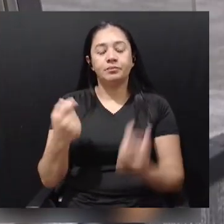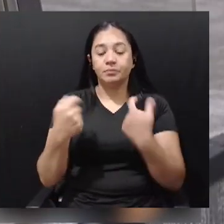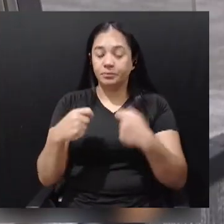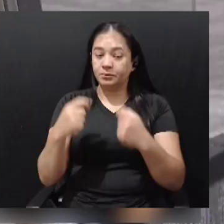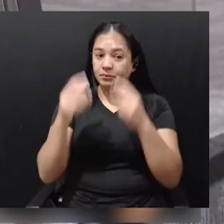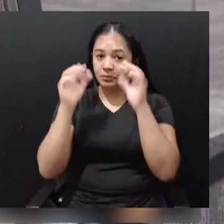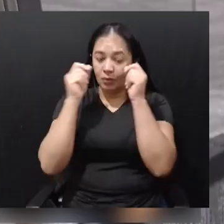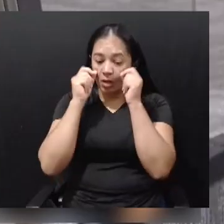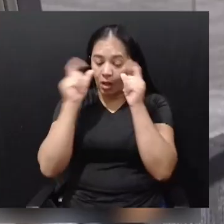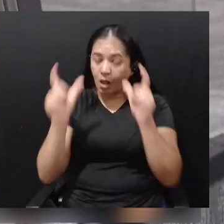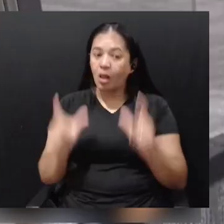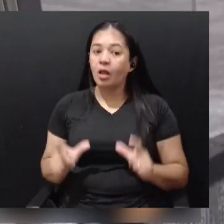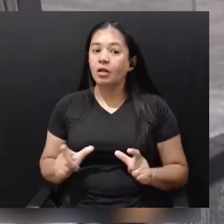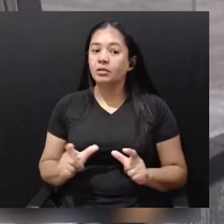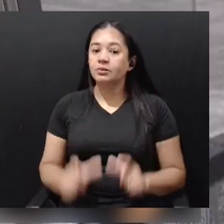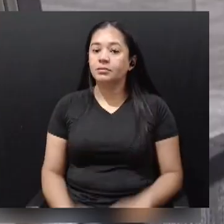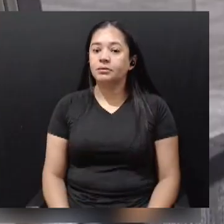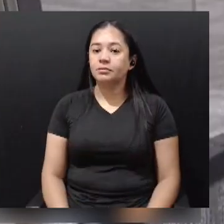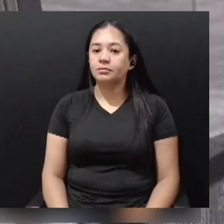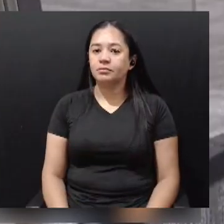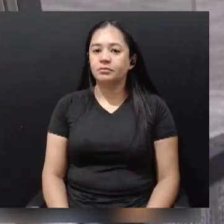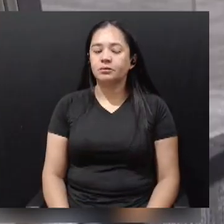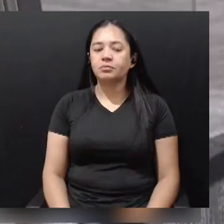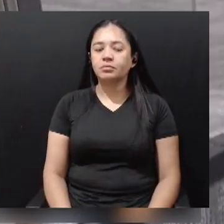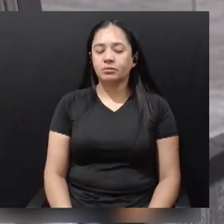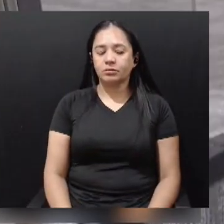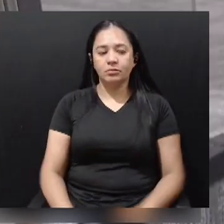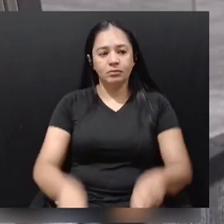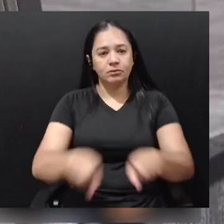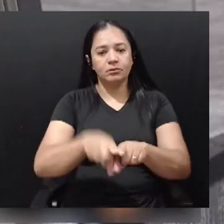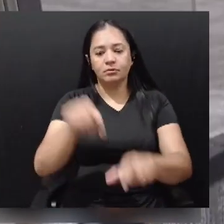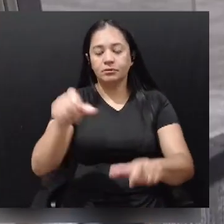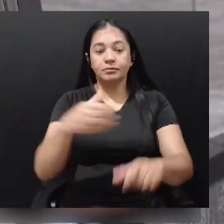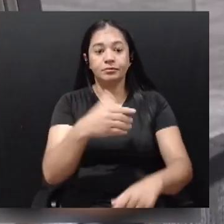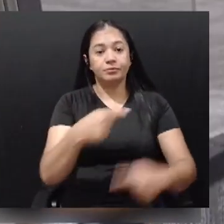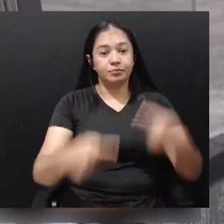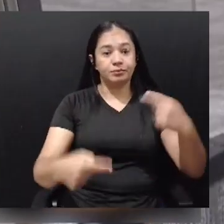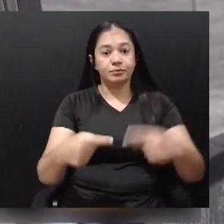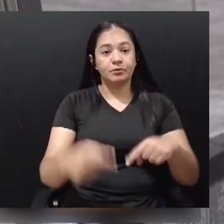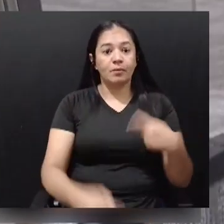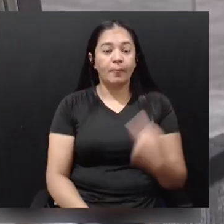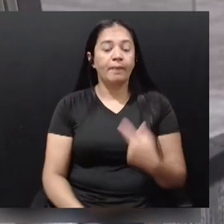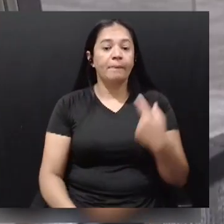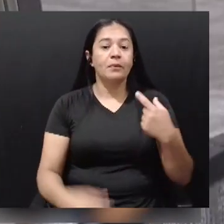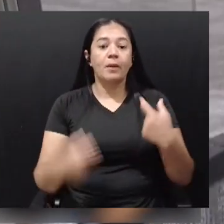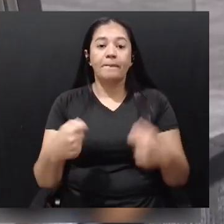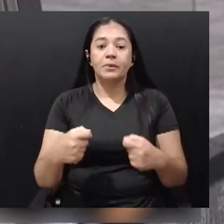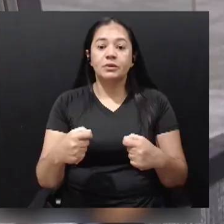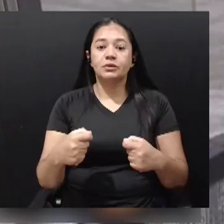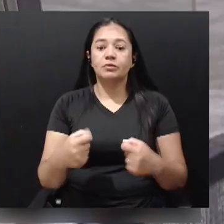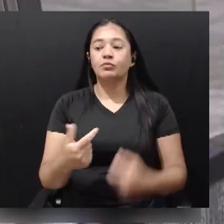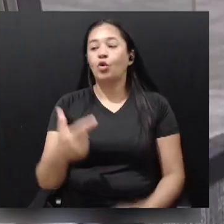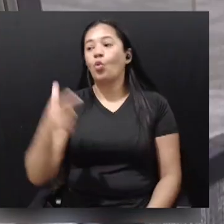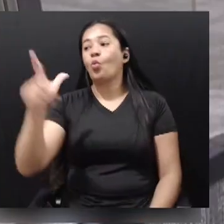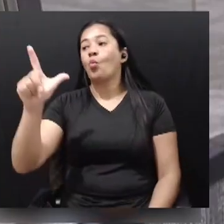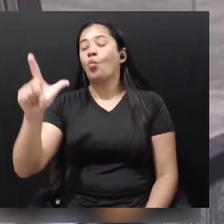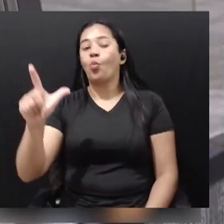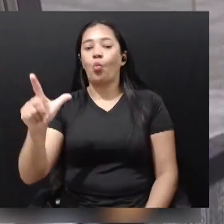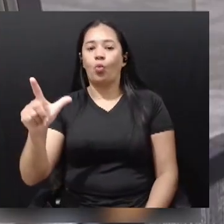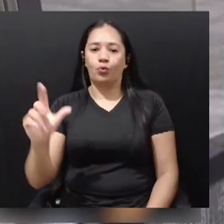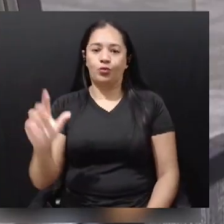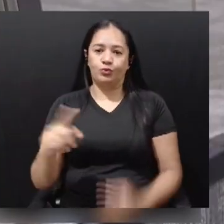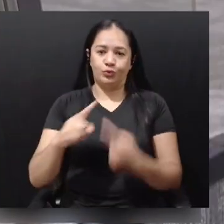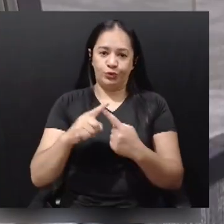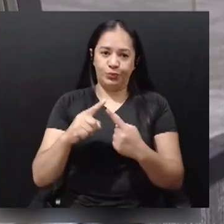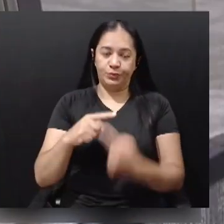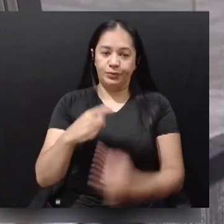si, e também os agentes políticos da cidade, de que nós somos de um outro paradigma de cidade, né? Se a gente